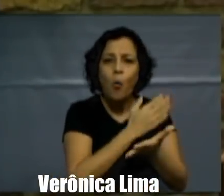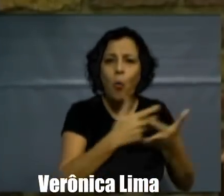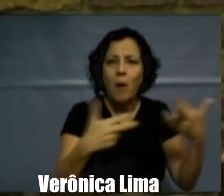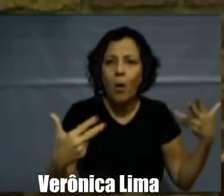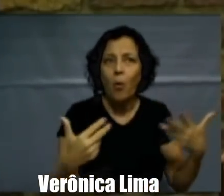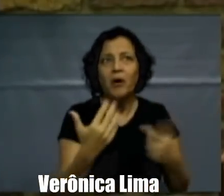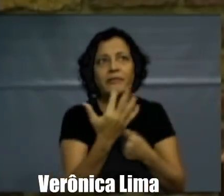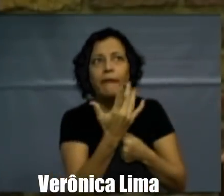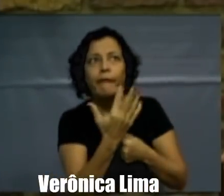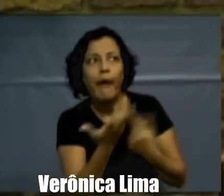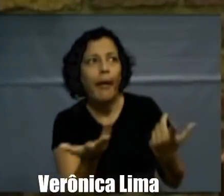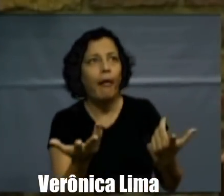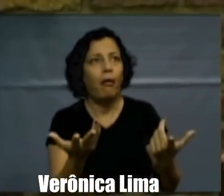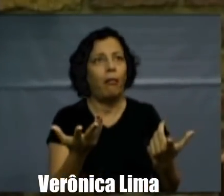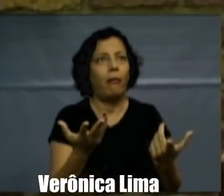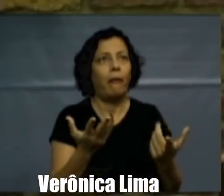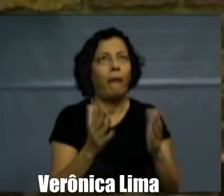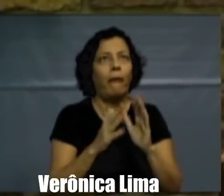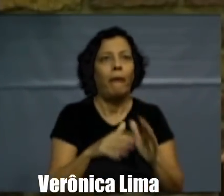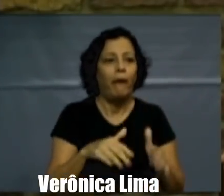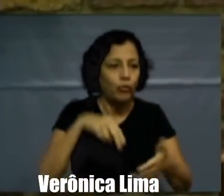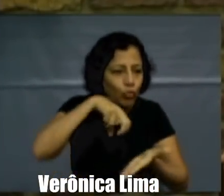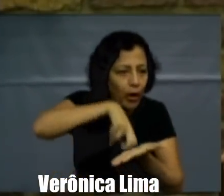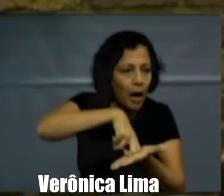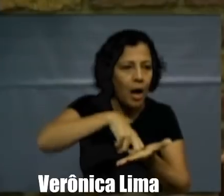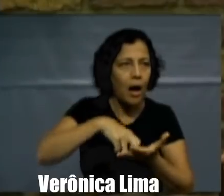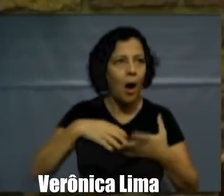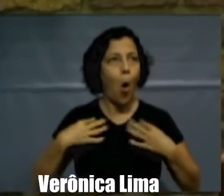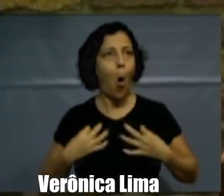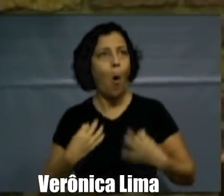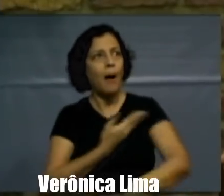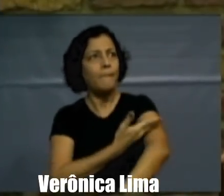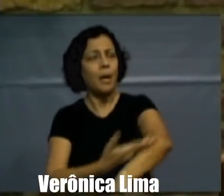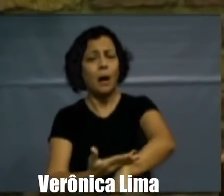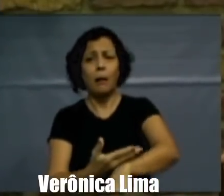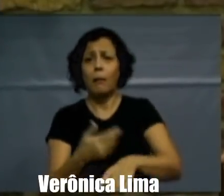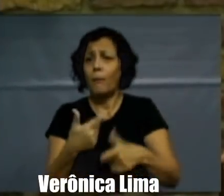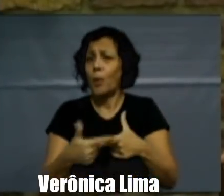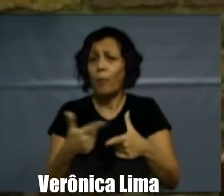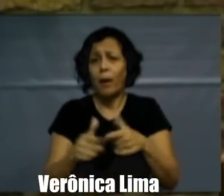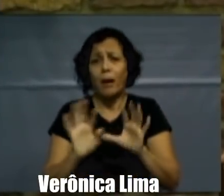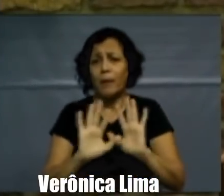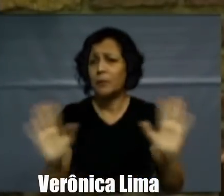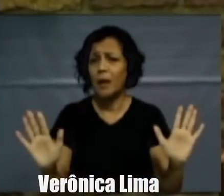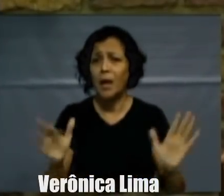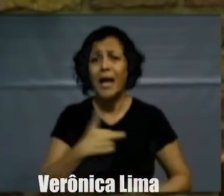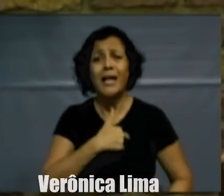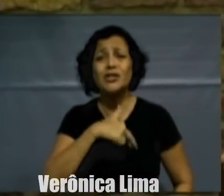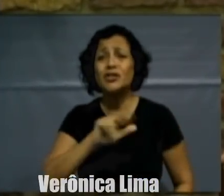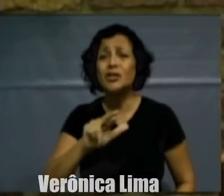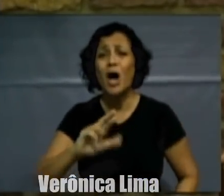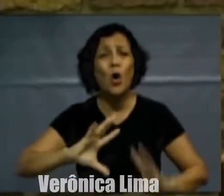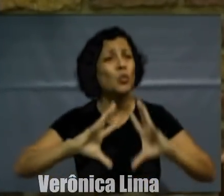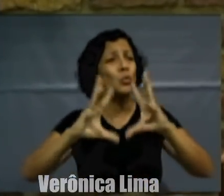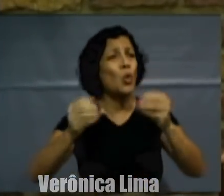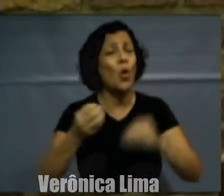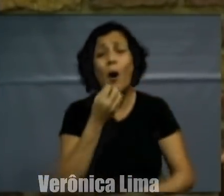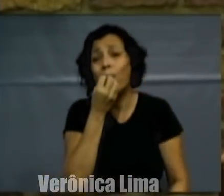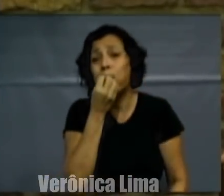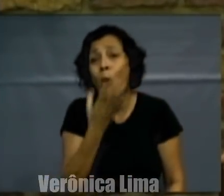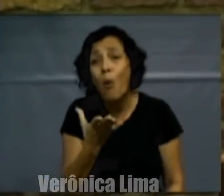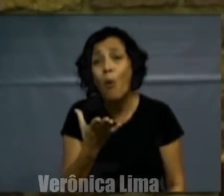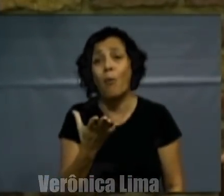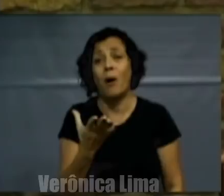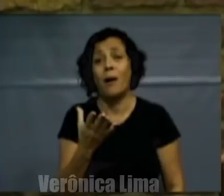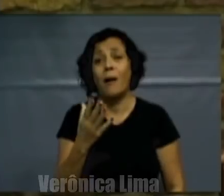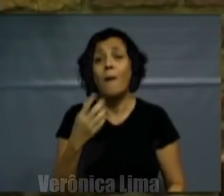lá. Se eu ainda gosto de uma roupa branca, não tem nenhum problema, todas as religiões são boas, todas aquelas que transformam